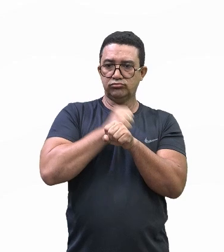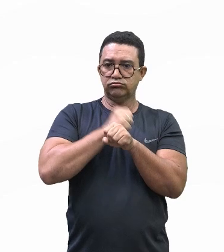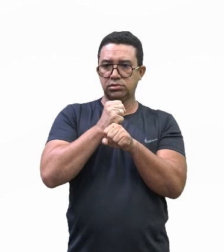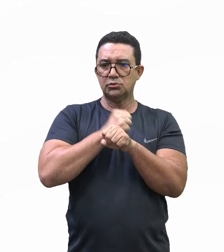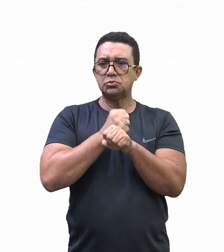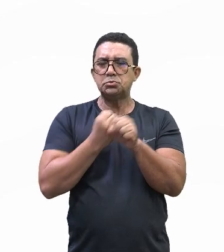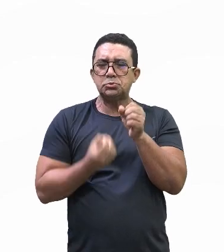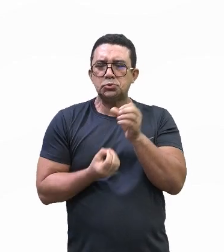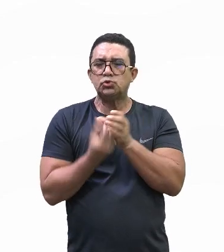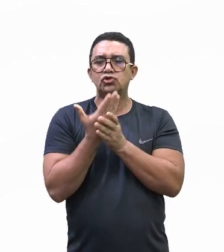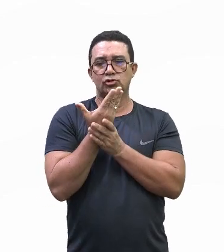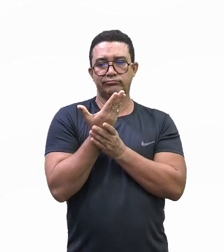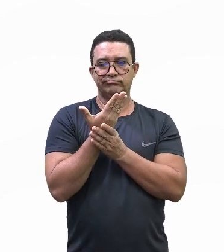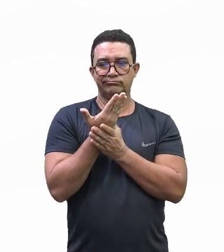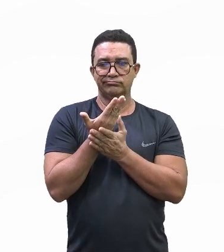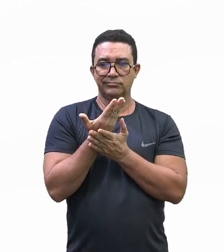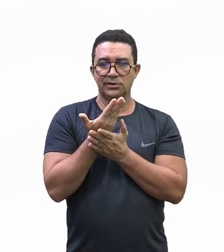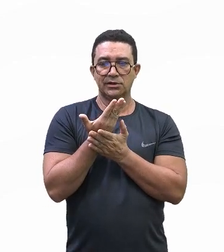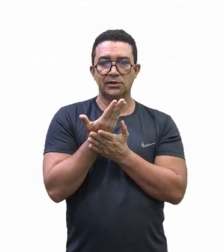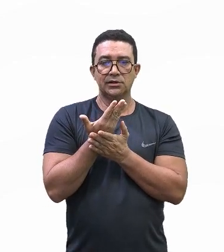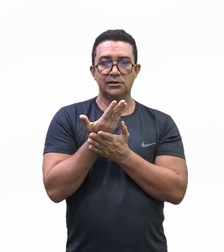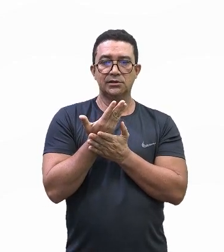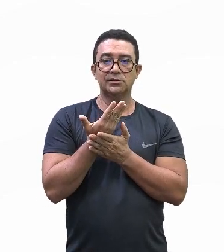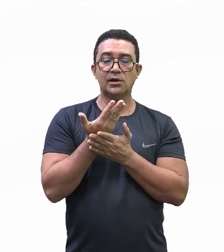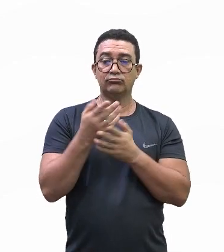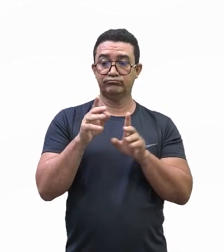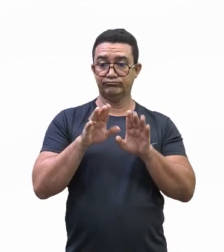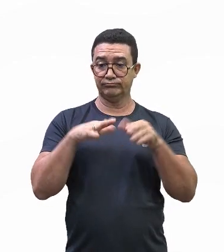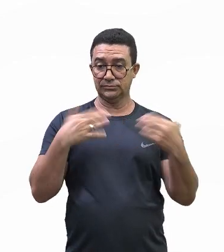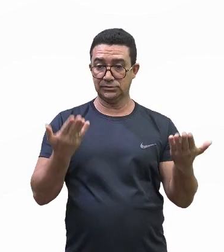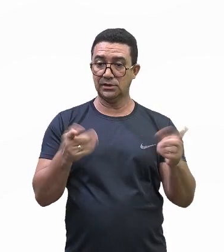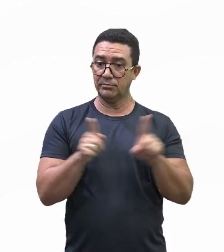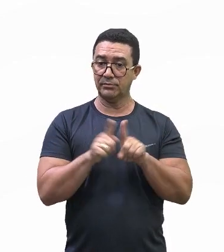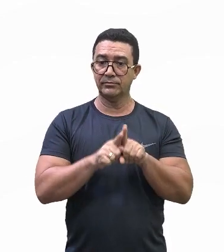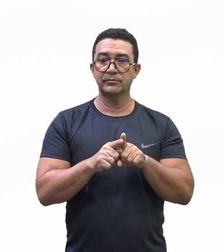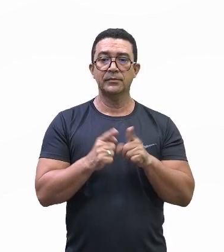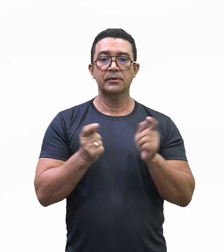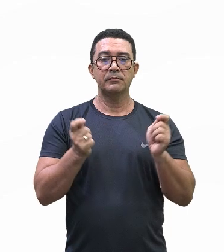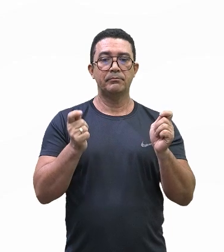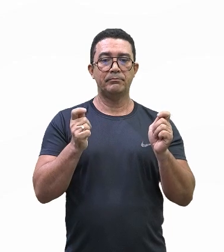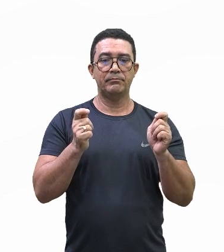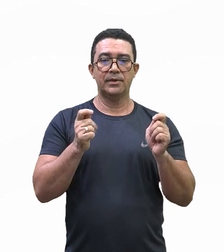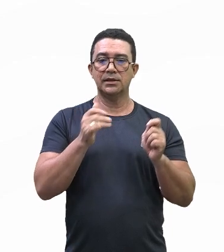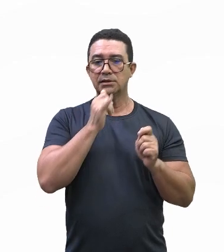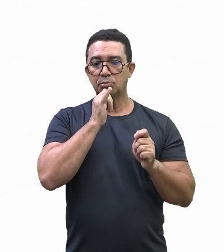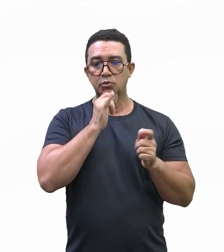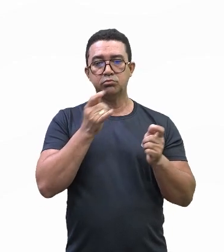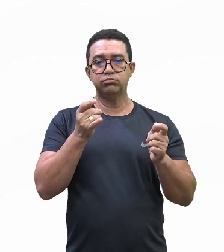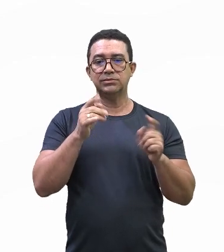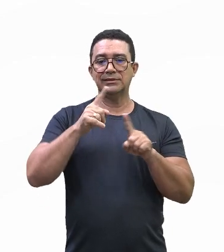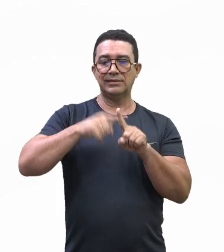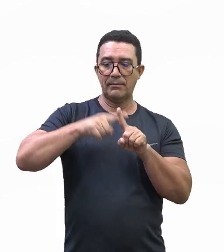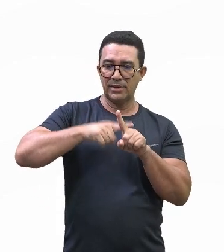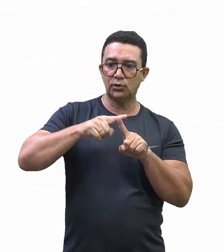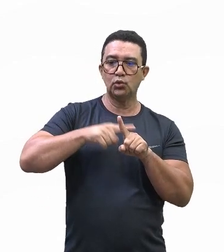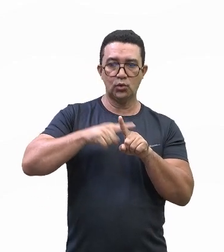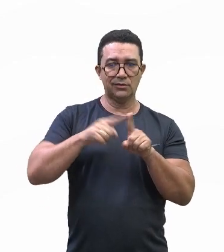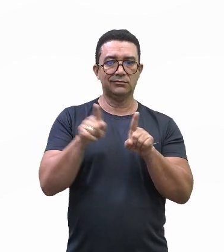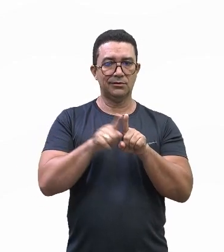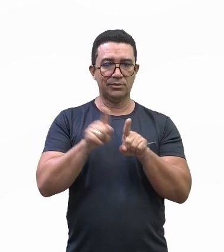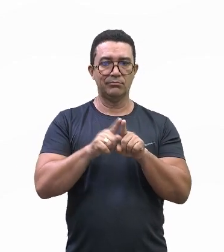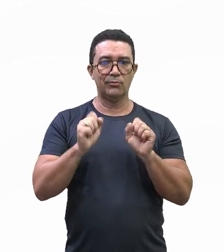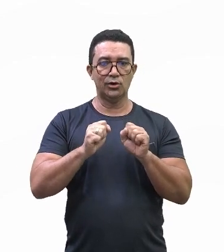formadas, sob circunstâncias particularmente agressivas, né, como é o caso de pressão e